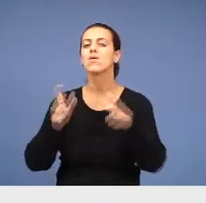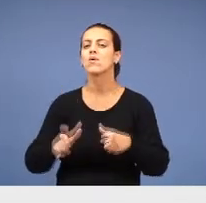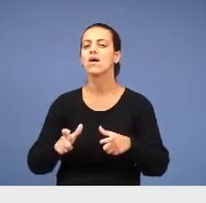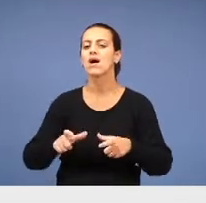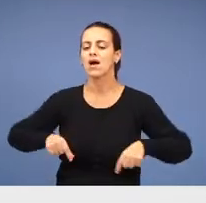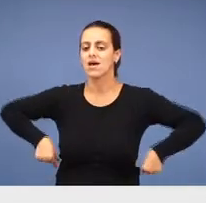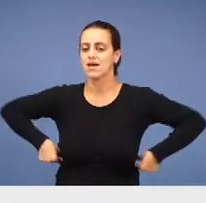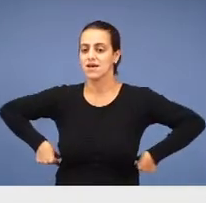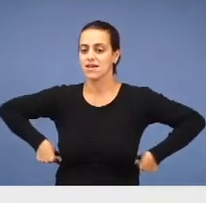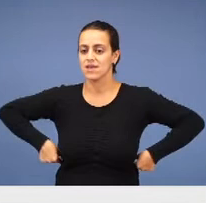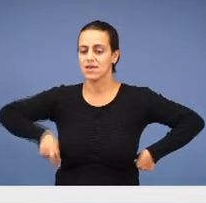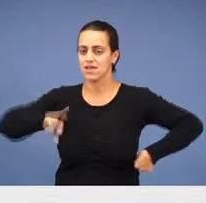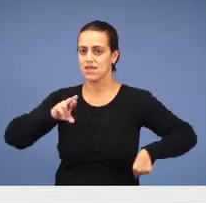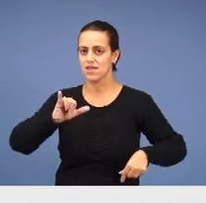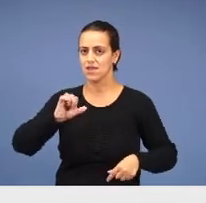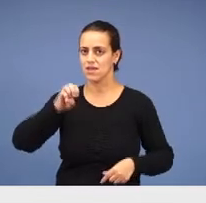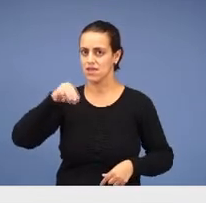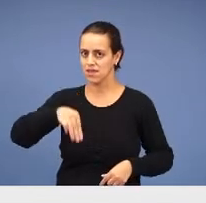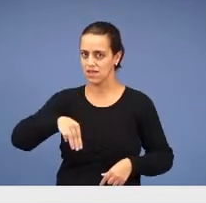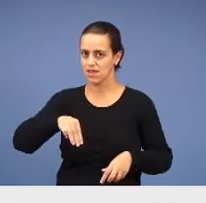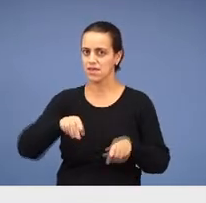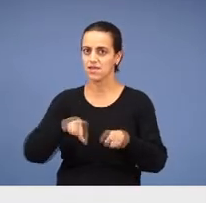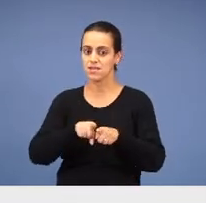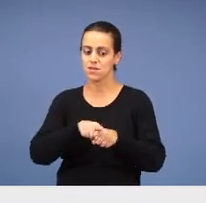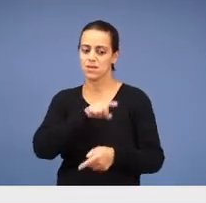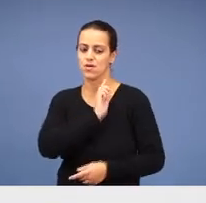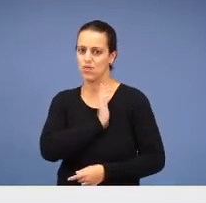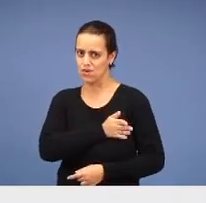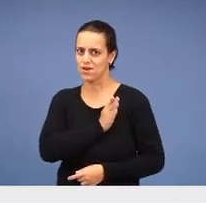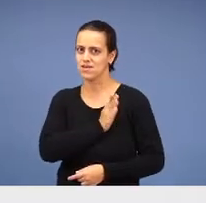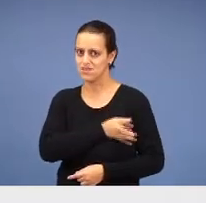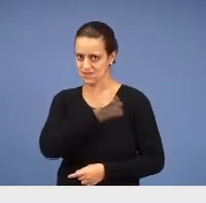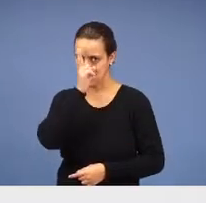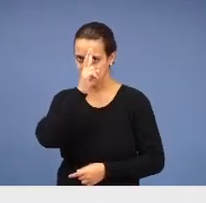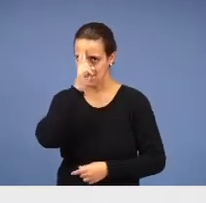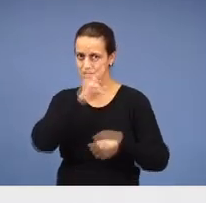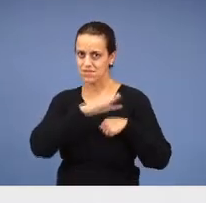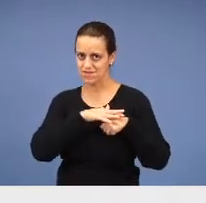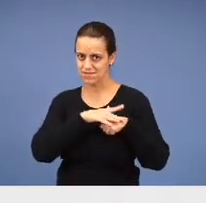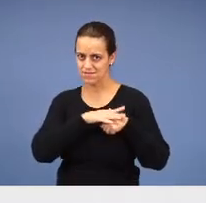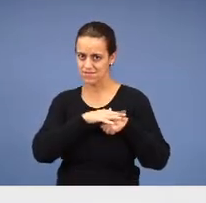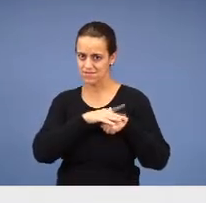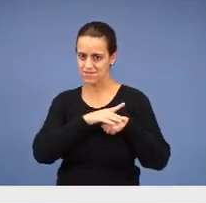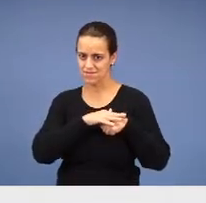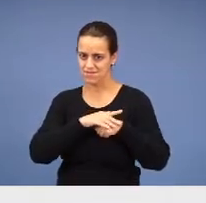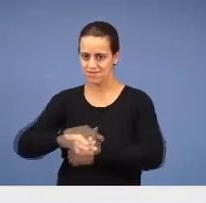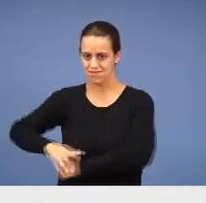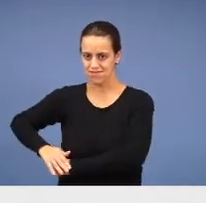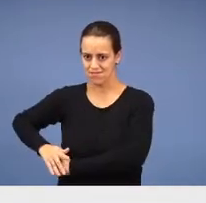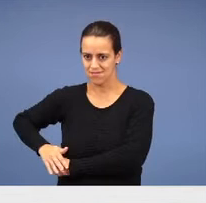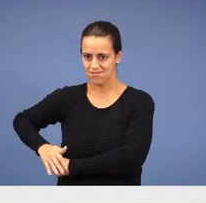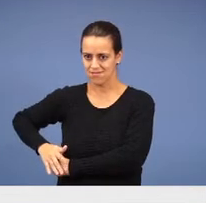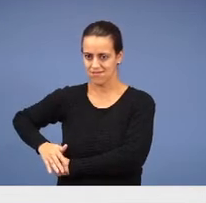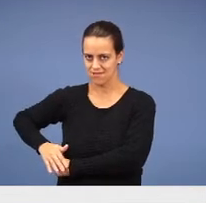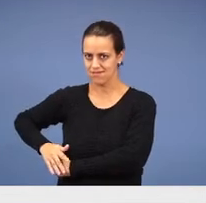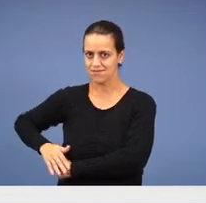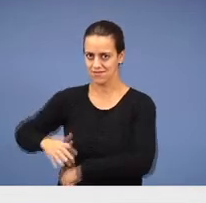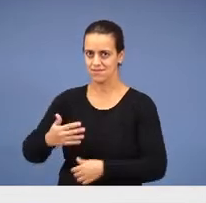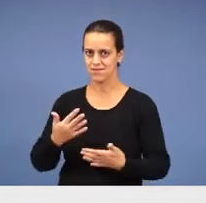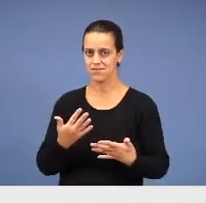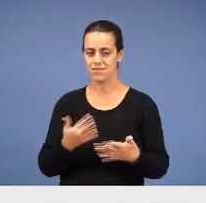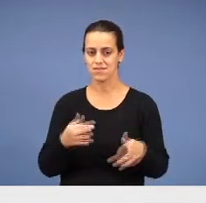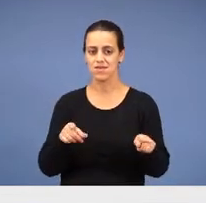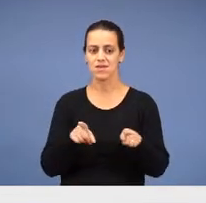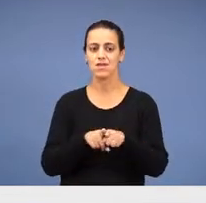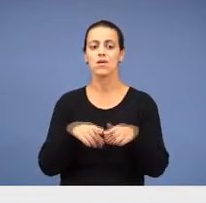e coração. E, então, a oportunidade dada e o resultado da enfermidade